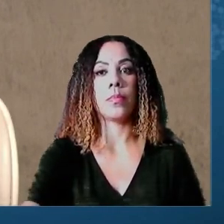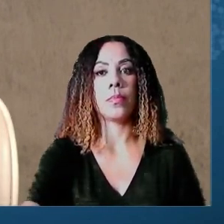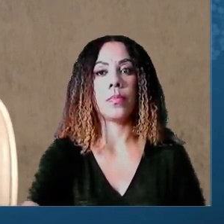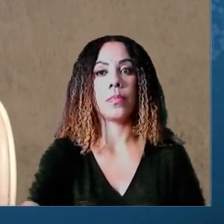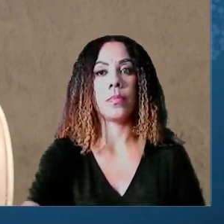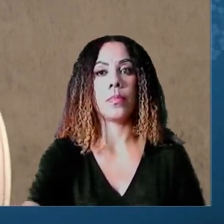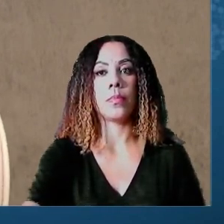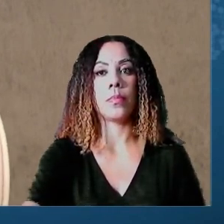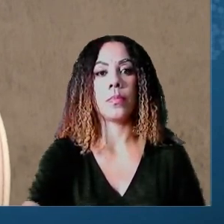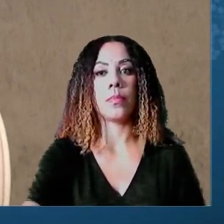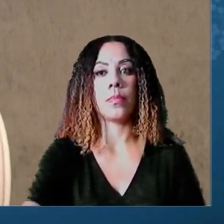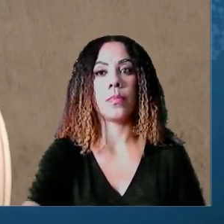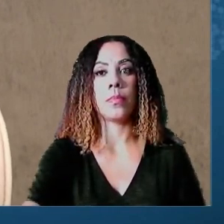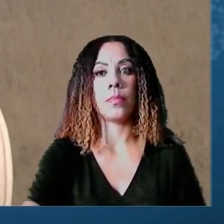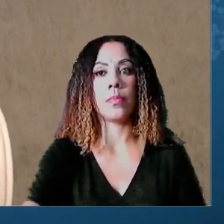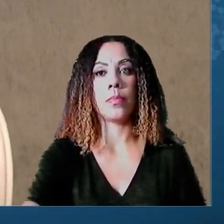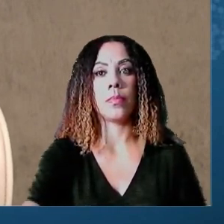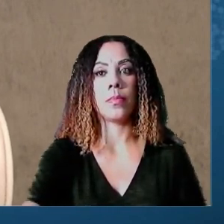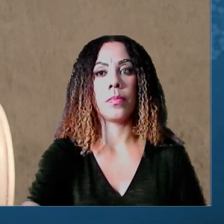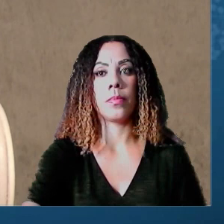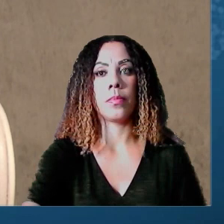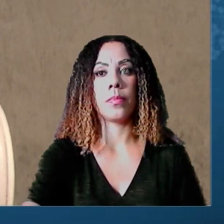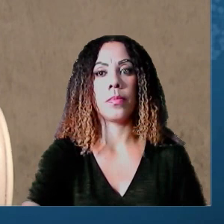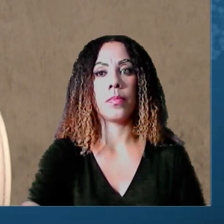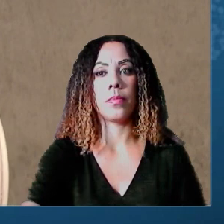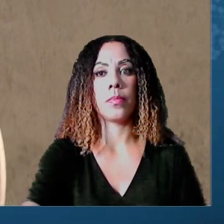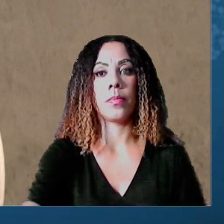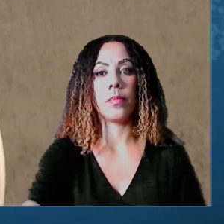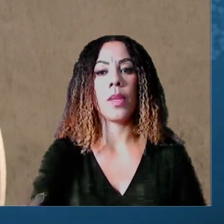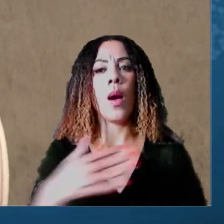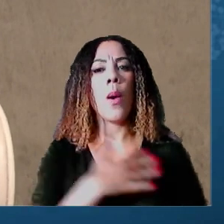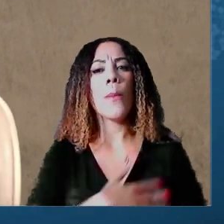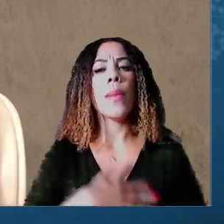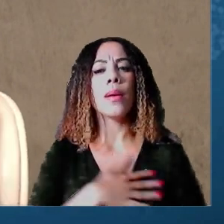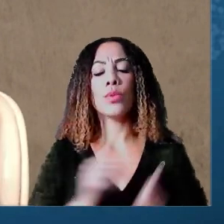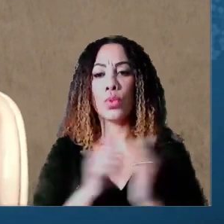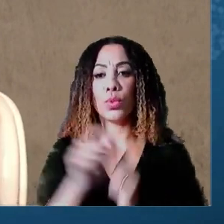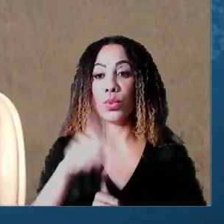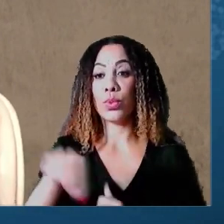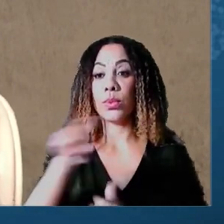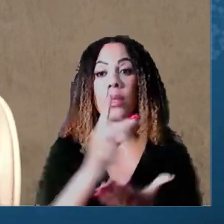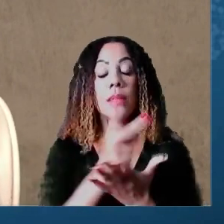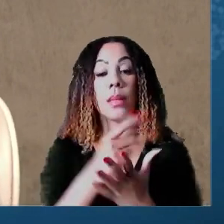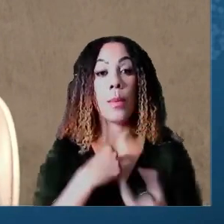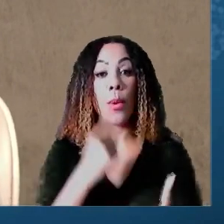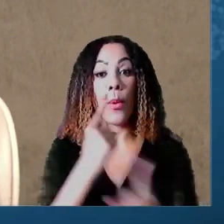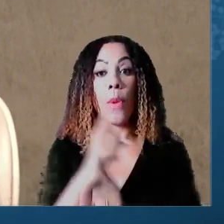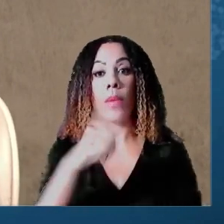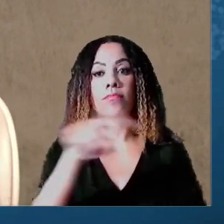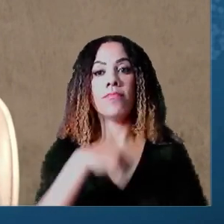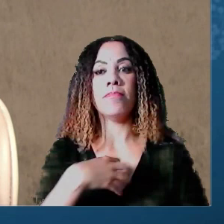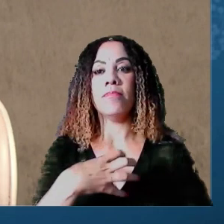É um prazer estar com vocês. Toda vez que eu encontro com vocês, eu me sinto muito honrado.